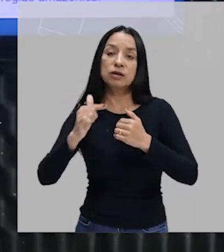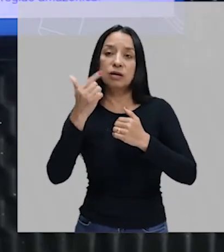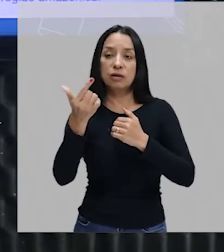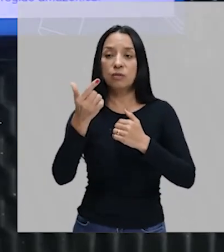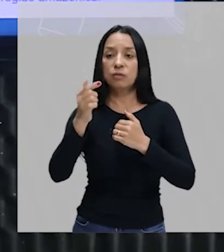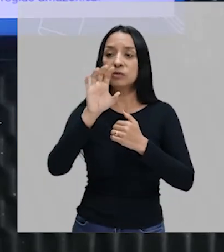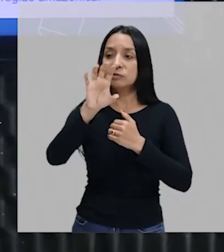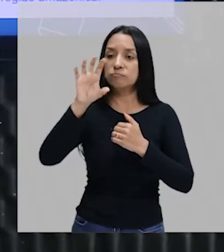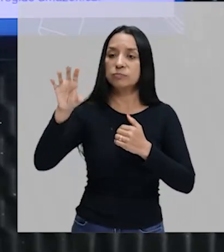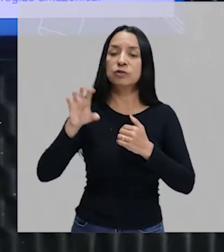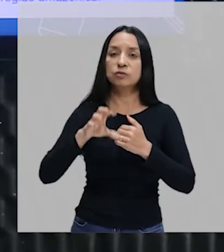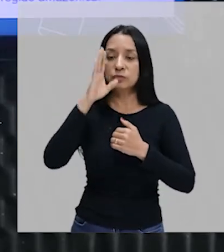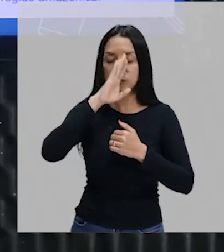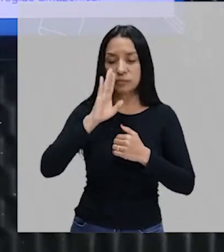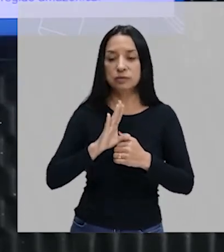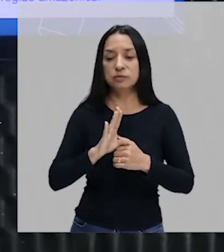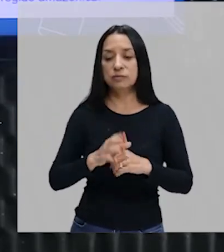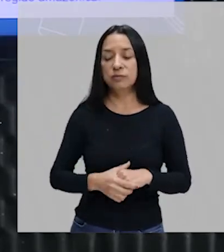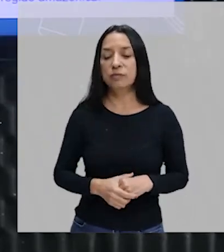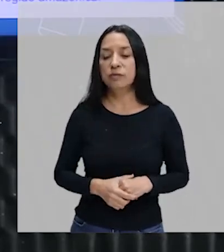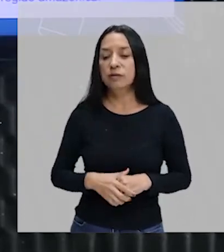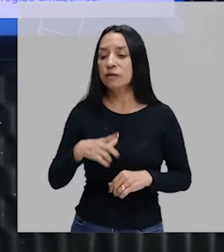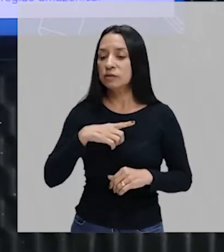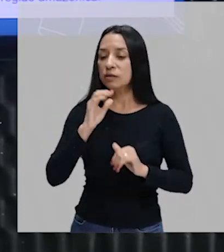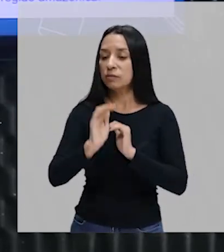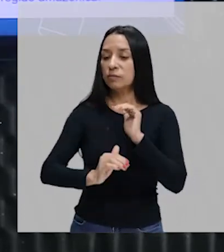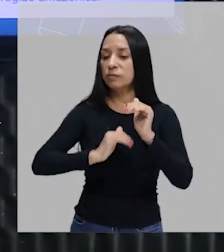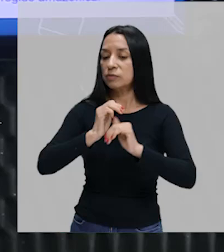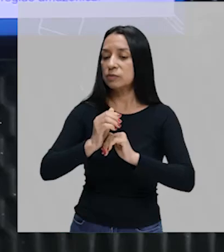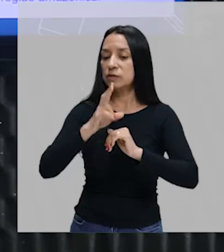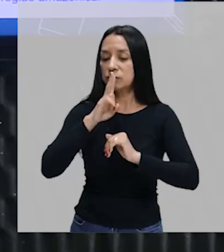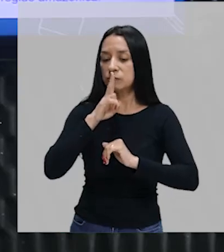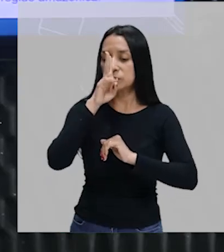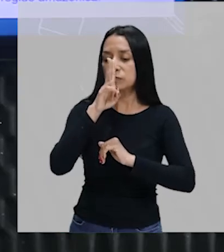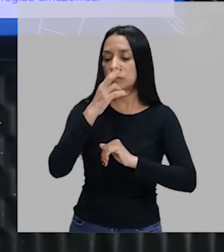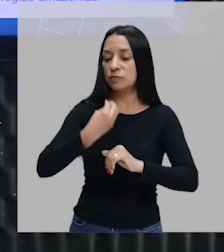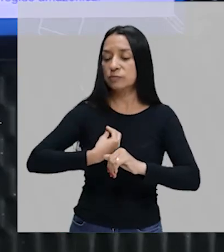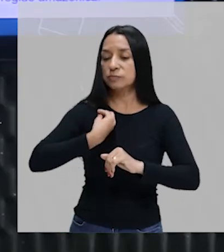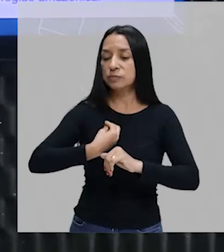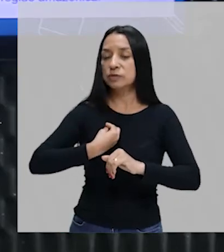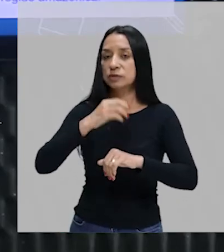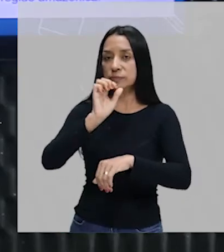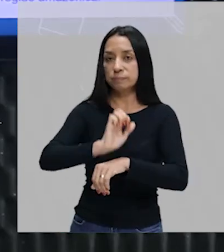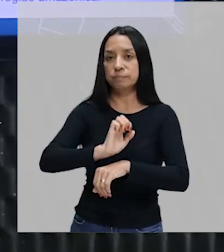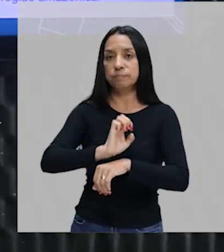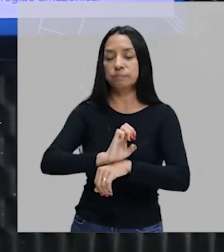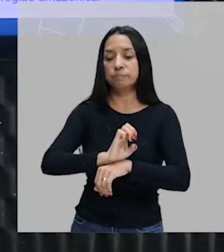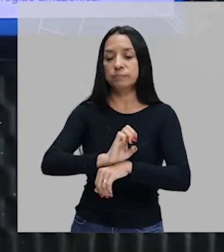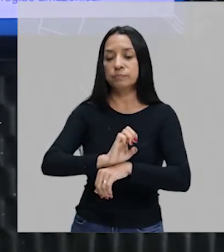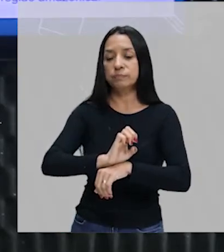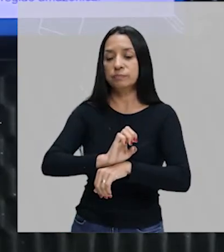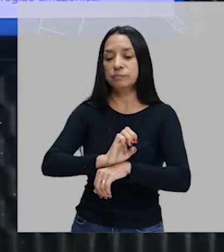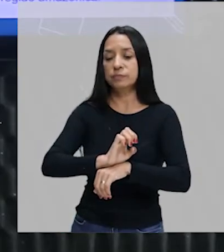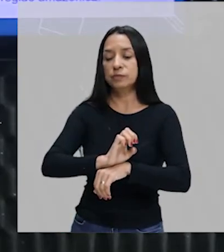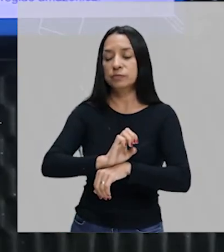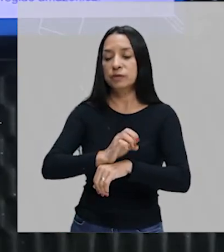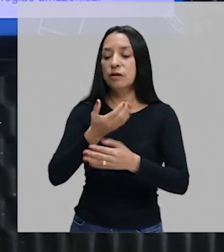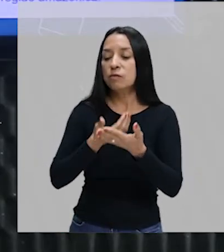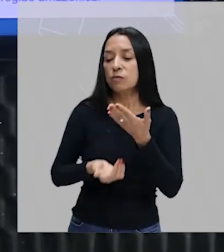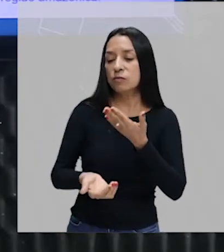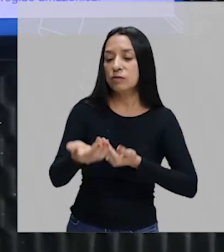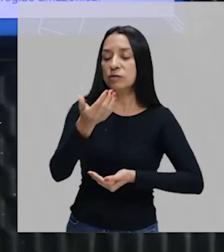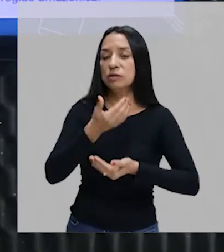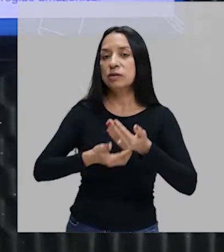por exemplo. É um processo que tem a forte presença do Estado, com a participação de